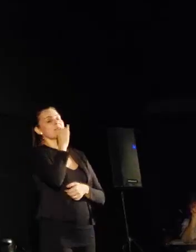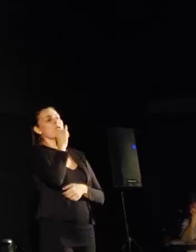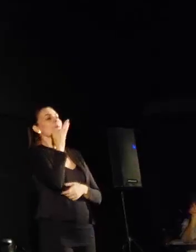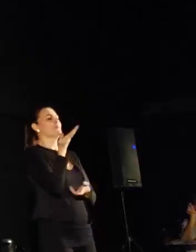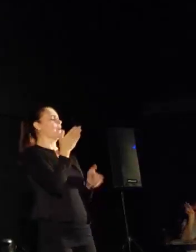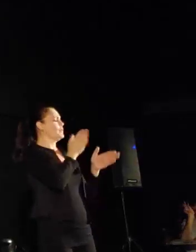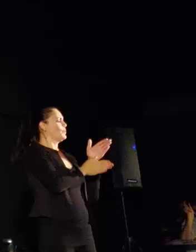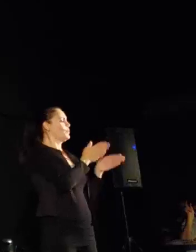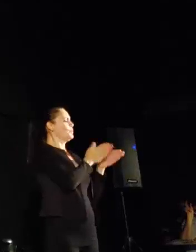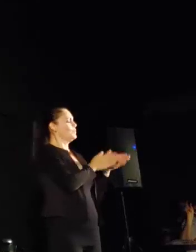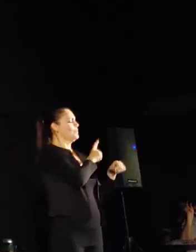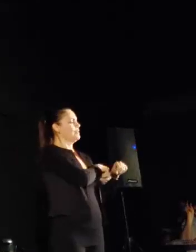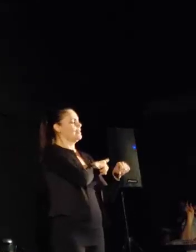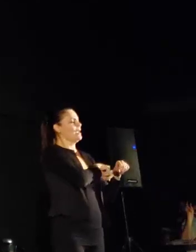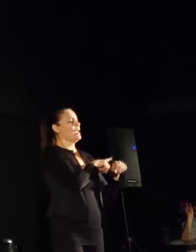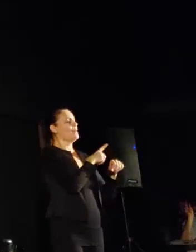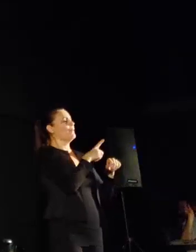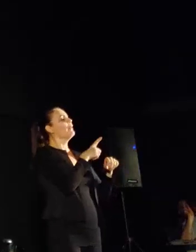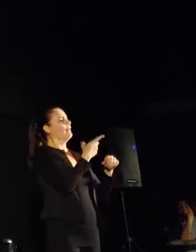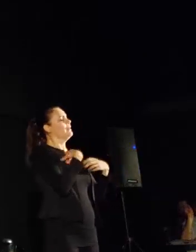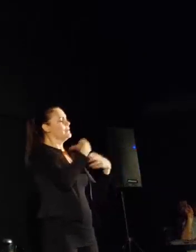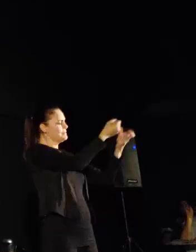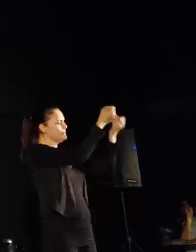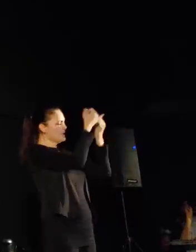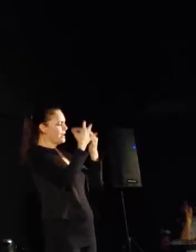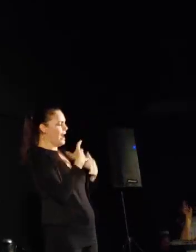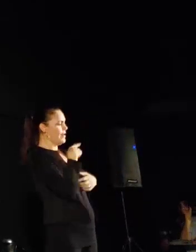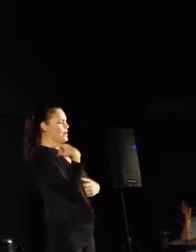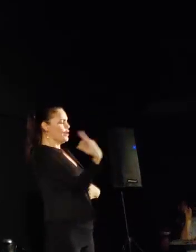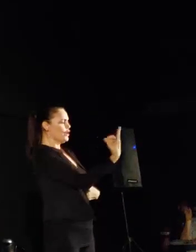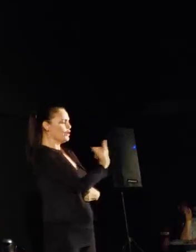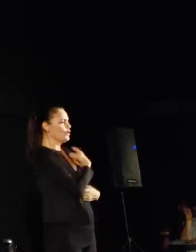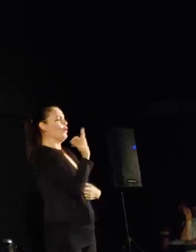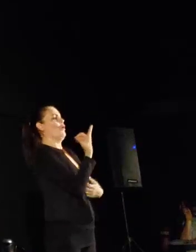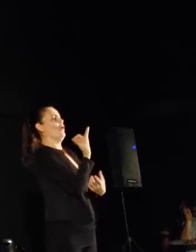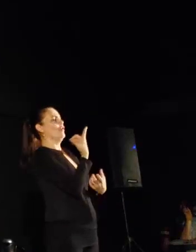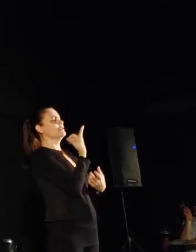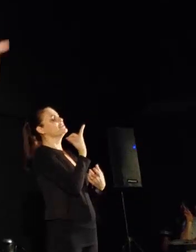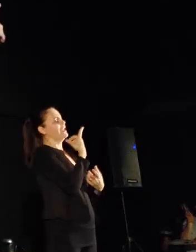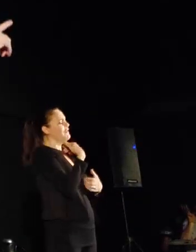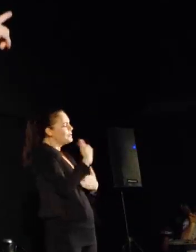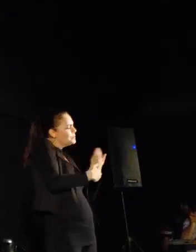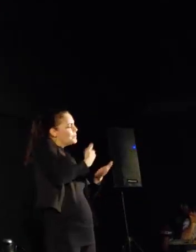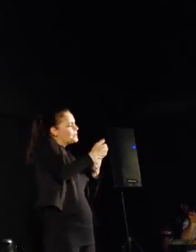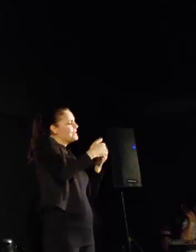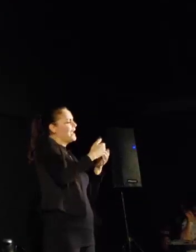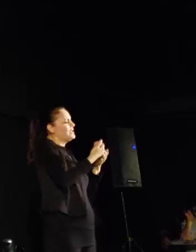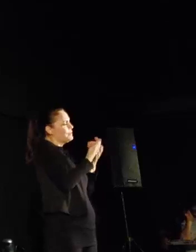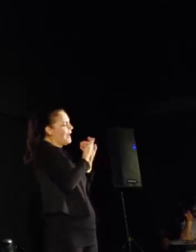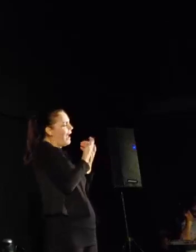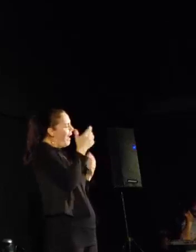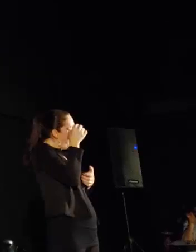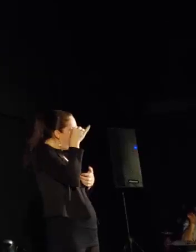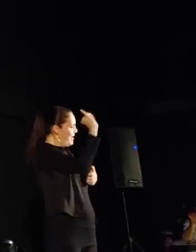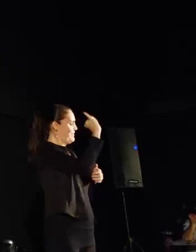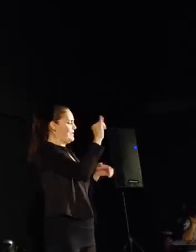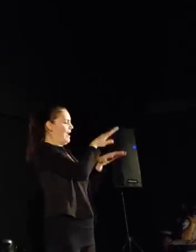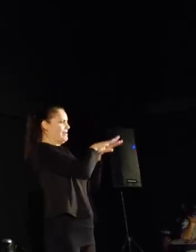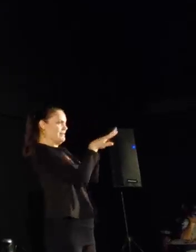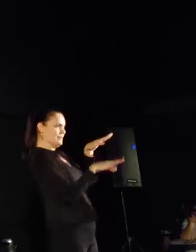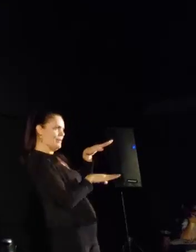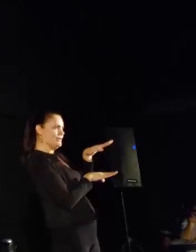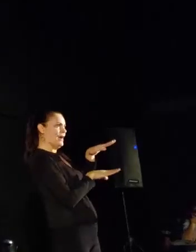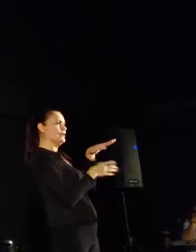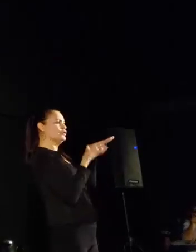ideia que nós estávamos num processo de luta contra a desigualdade. Né? Peguem um índice Gini, de 2003 a 2013.